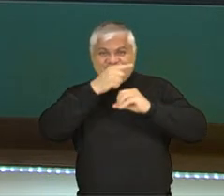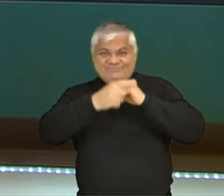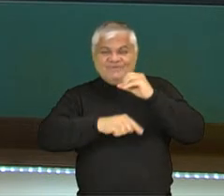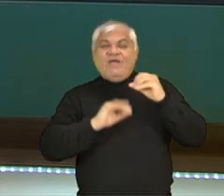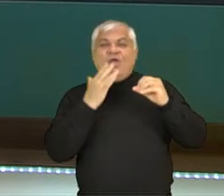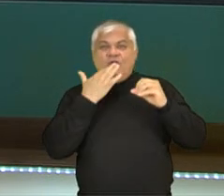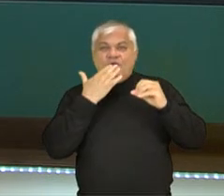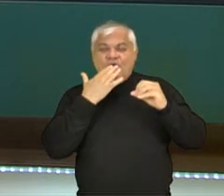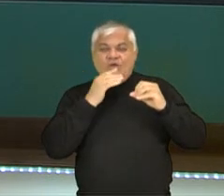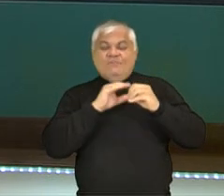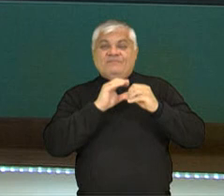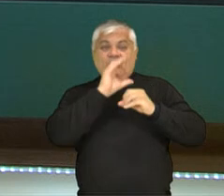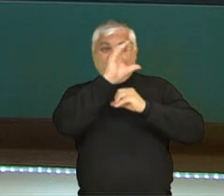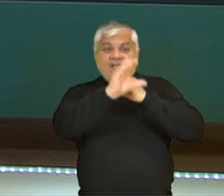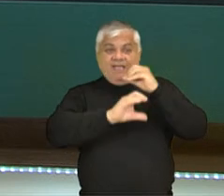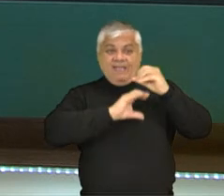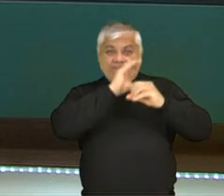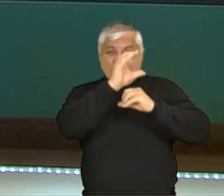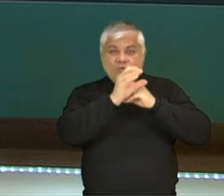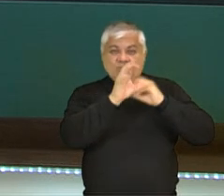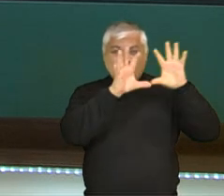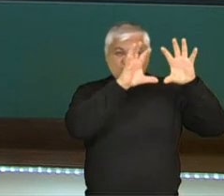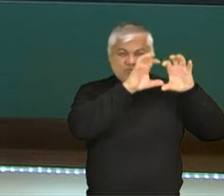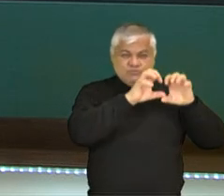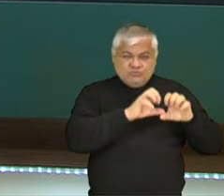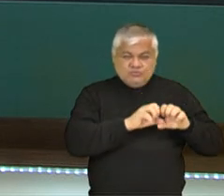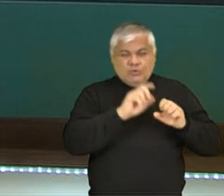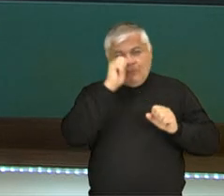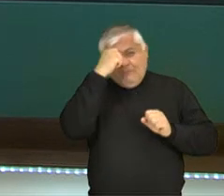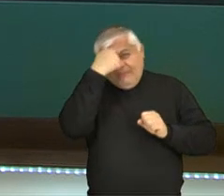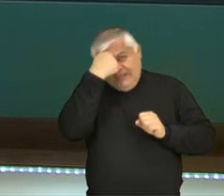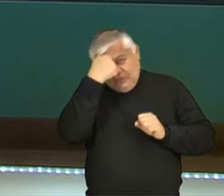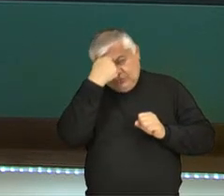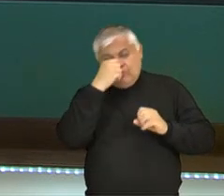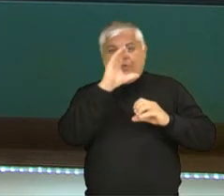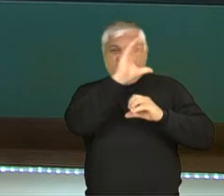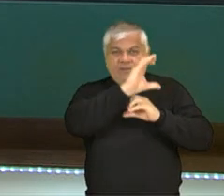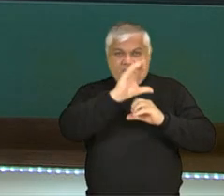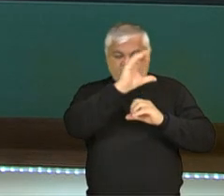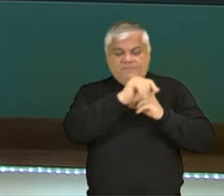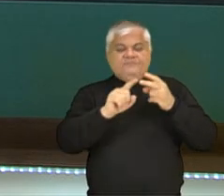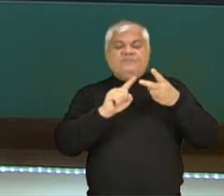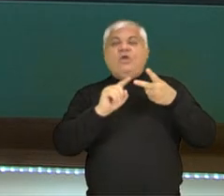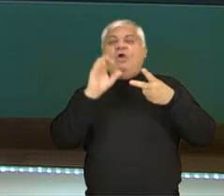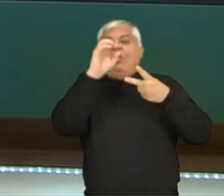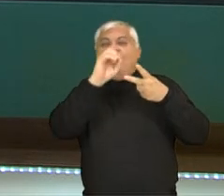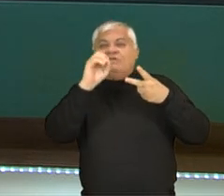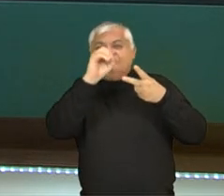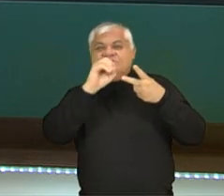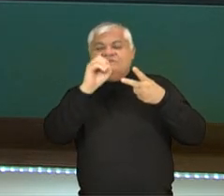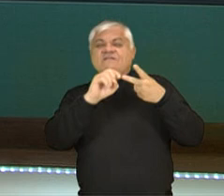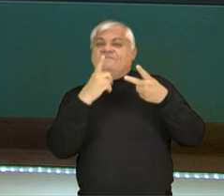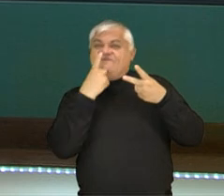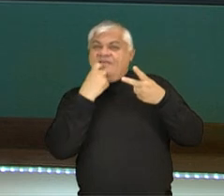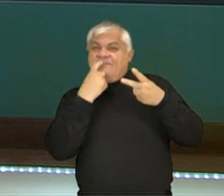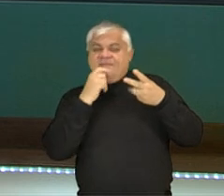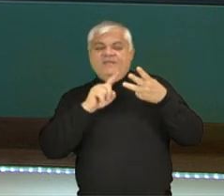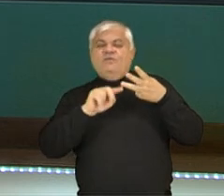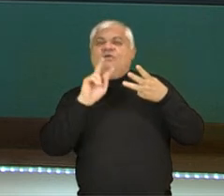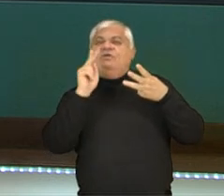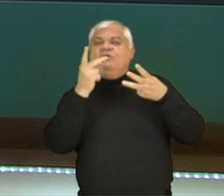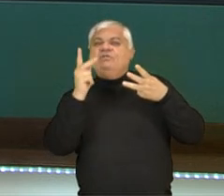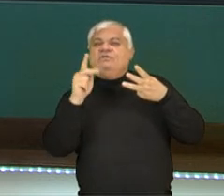padrão, o carbono, cores escuras, preta normalmente, oxigênio vermelha, hidrogênio